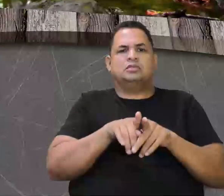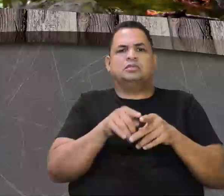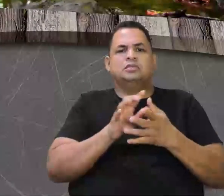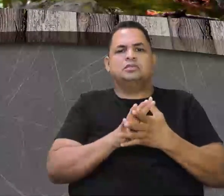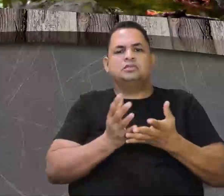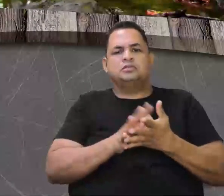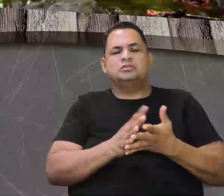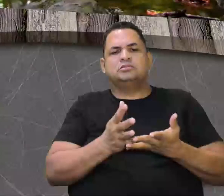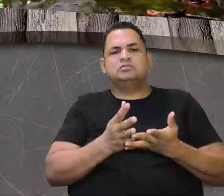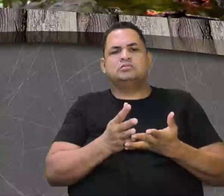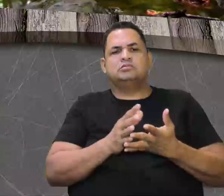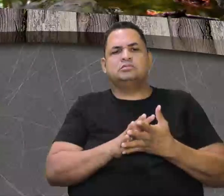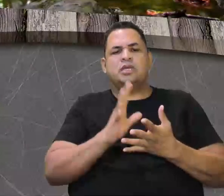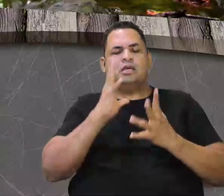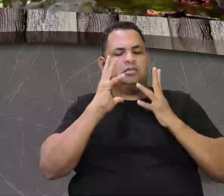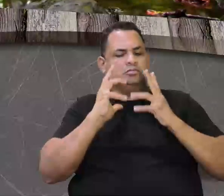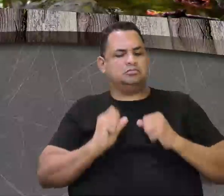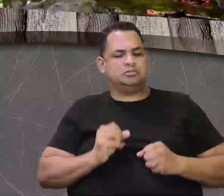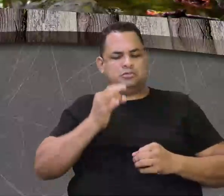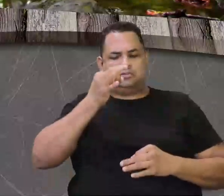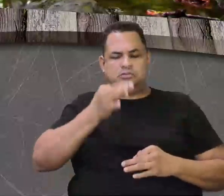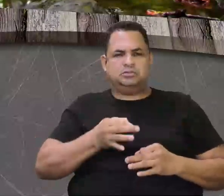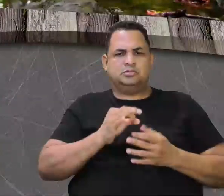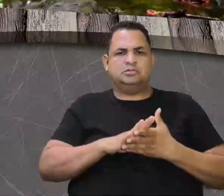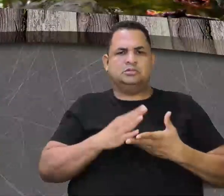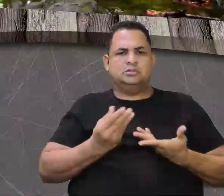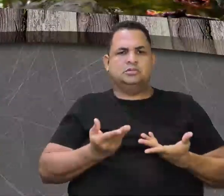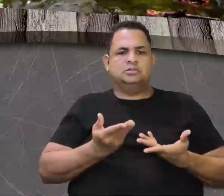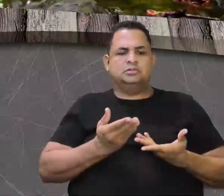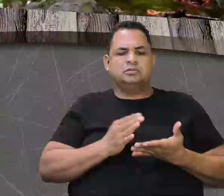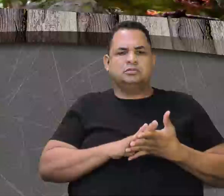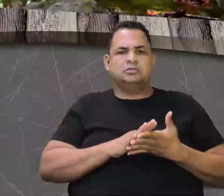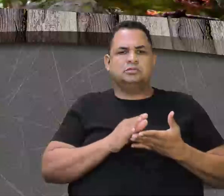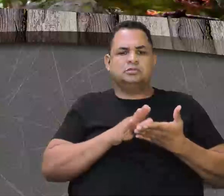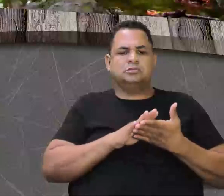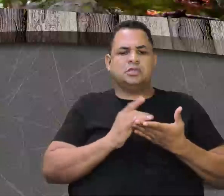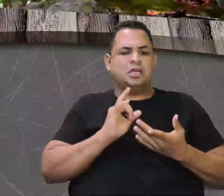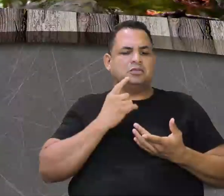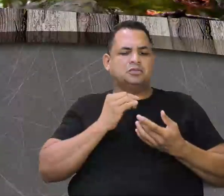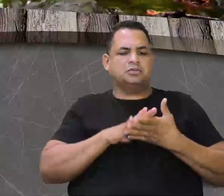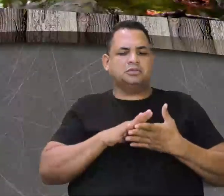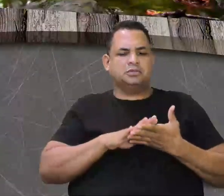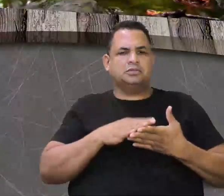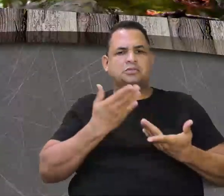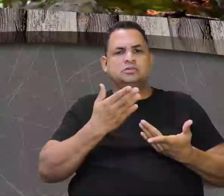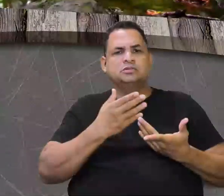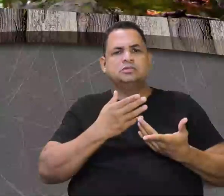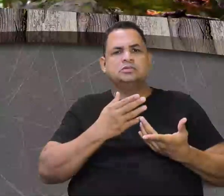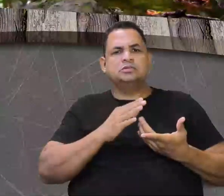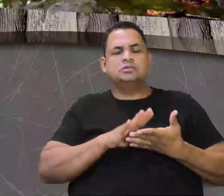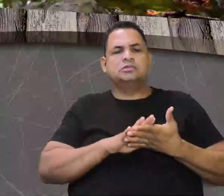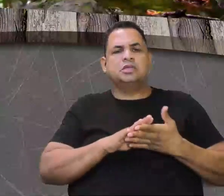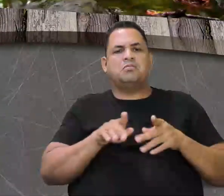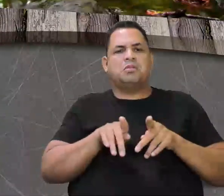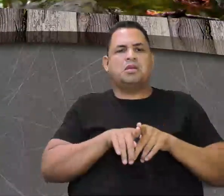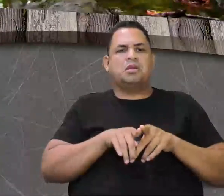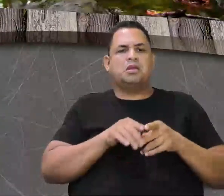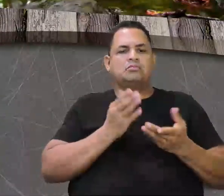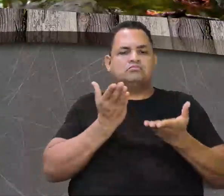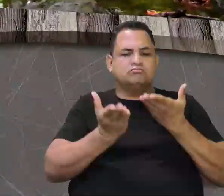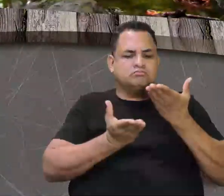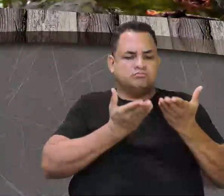forma adequada, não tem a disposição desse lixo de forma adequada, o tratamento desse lixo,